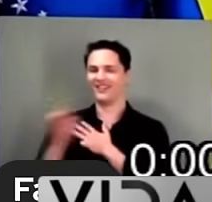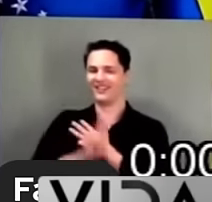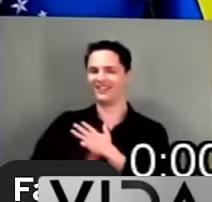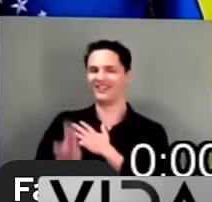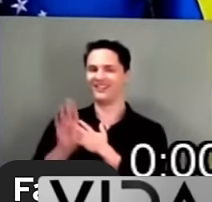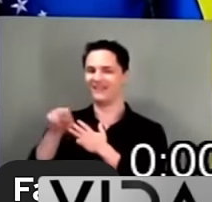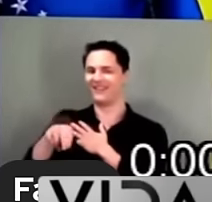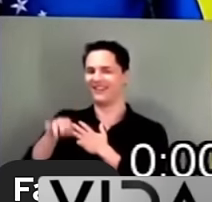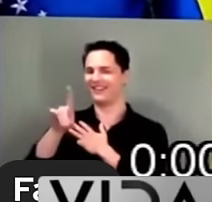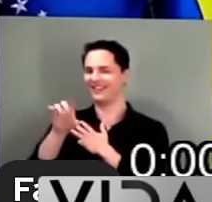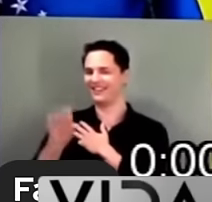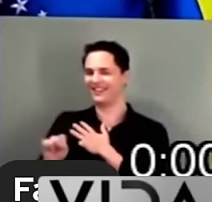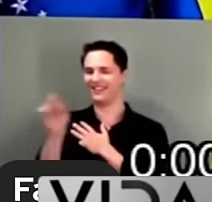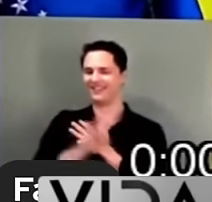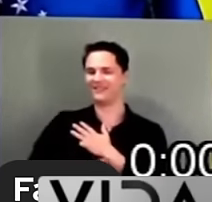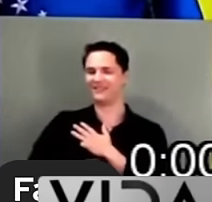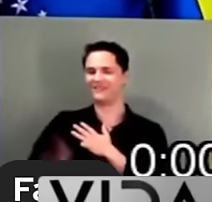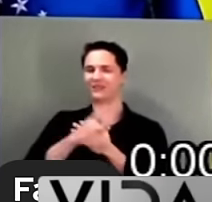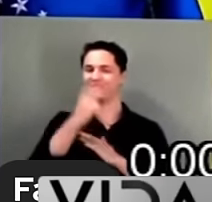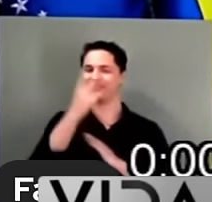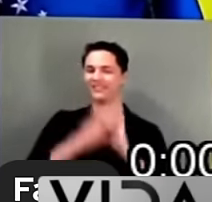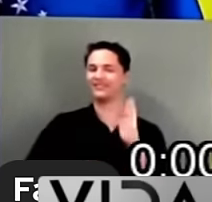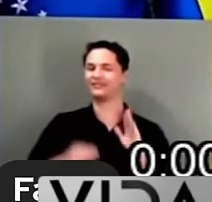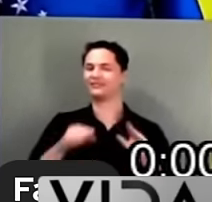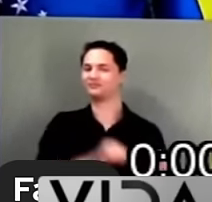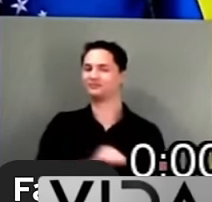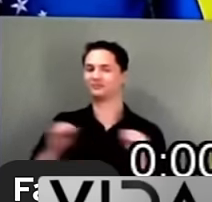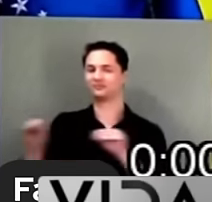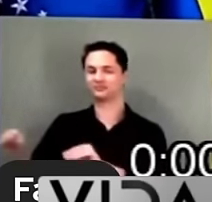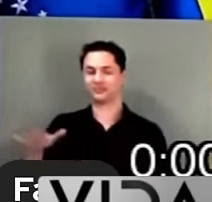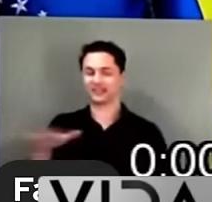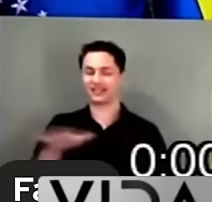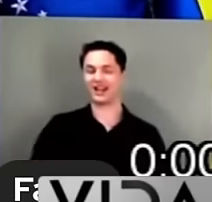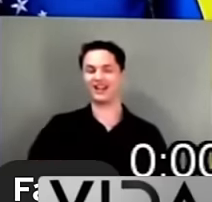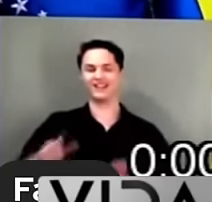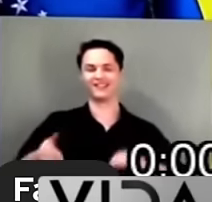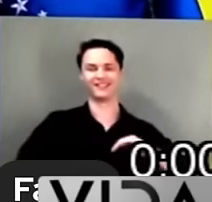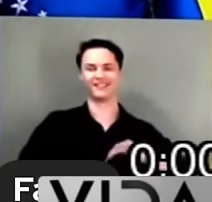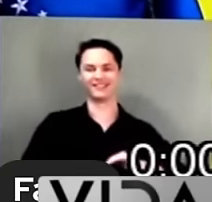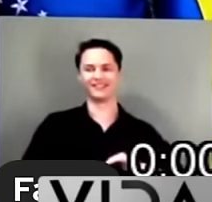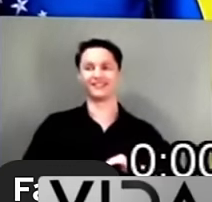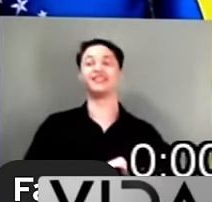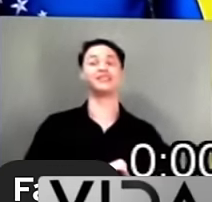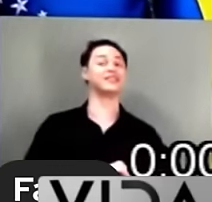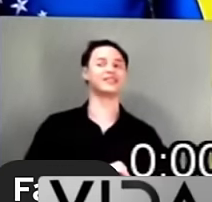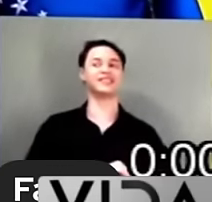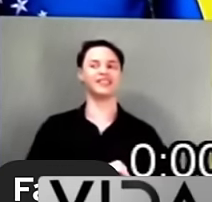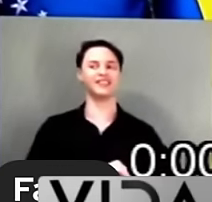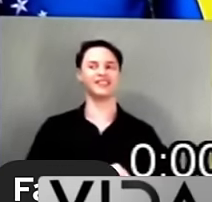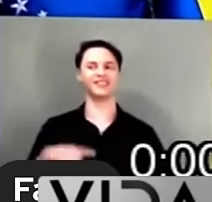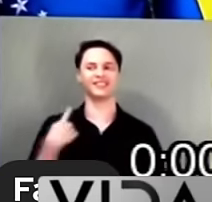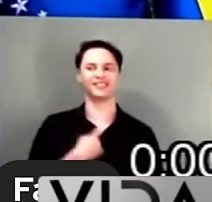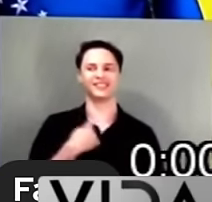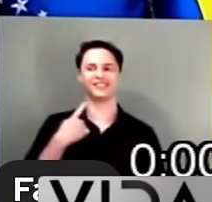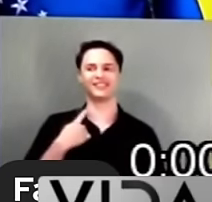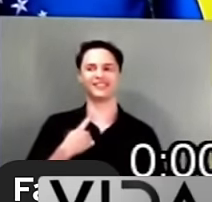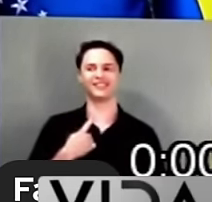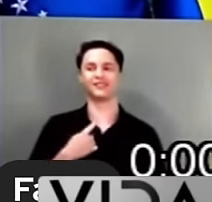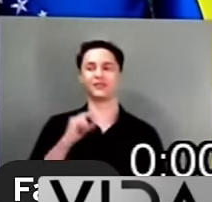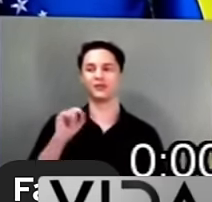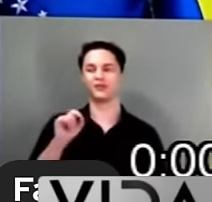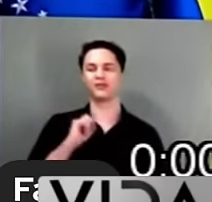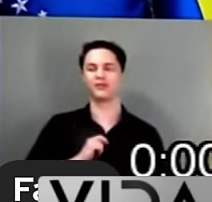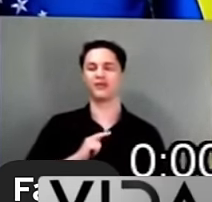no exterior. Podia ter sentido ser encaminhado pelo Executivo ao Congresso Nacional. Então, eu queria chamar a atenção do